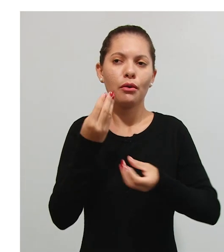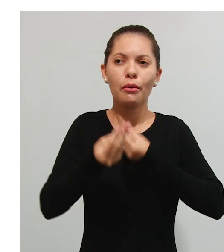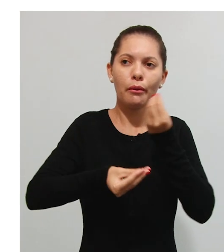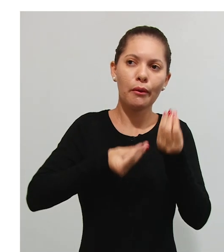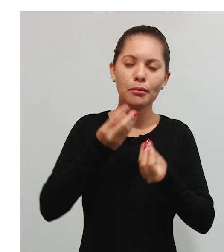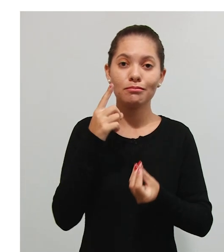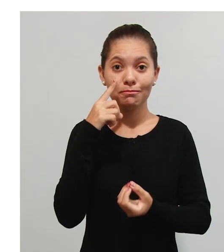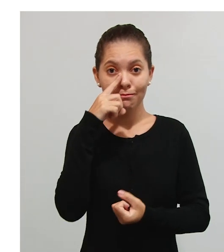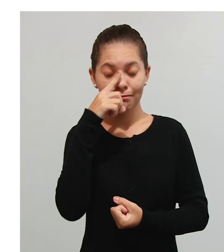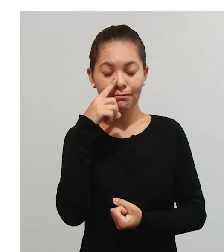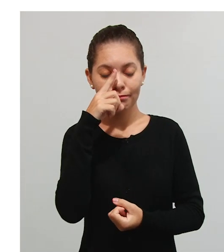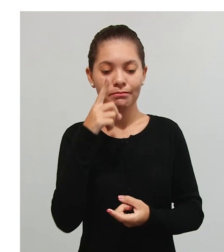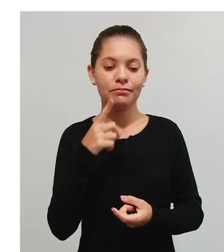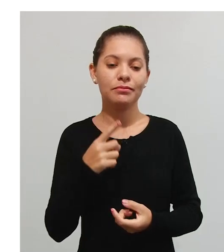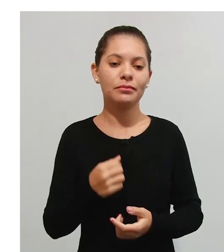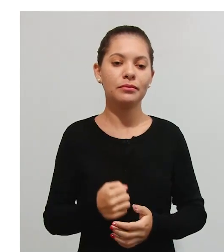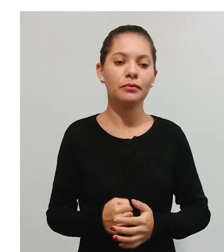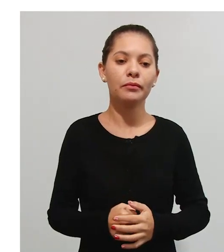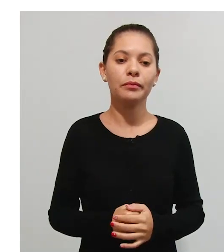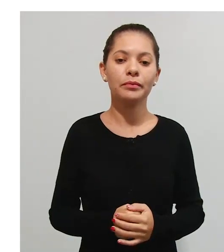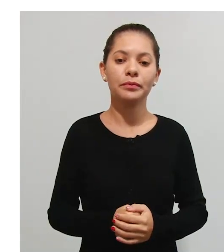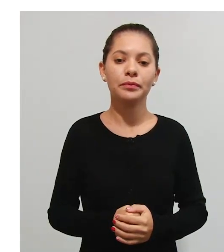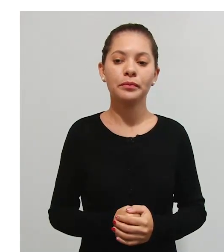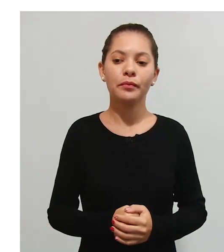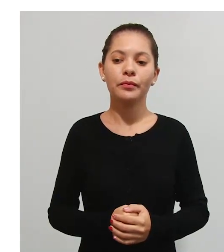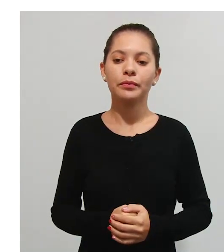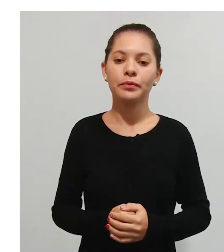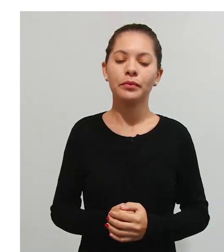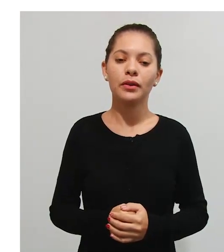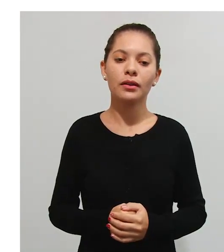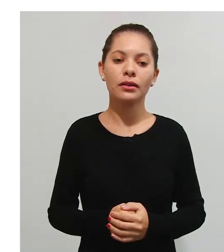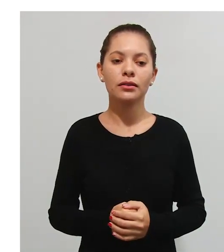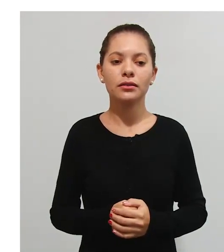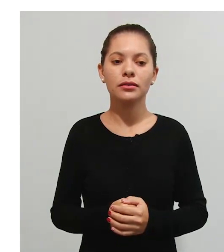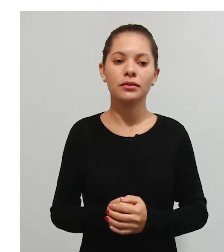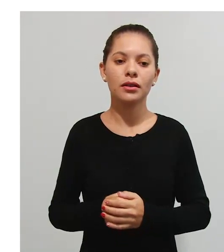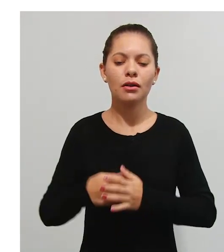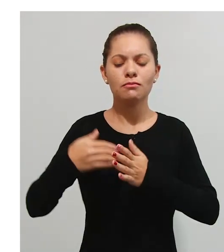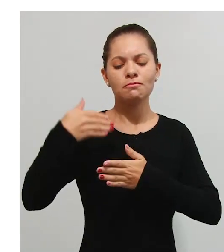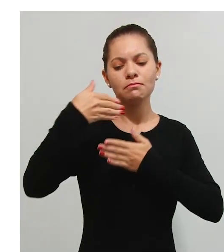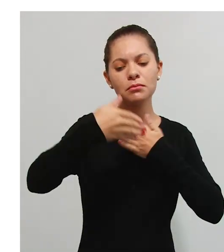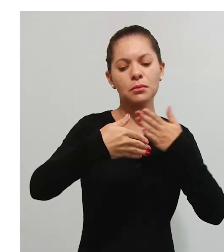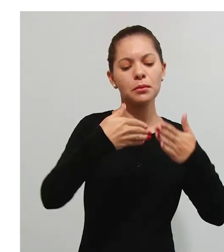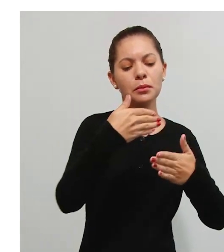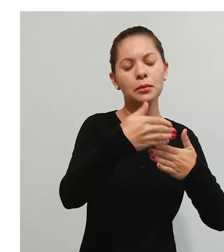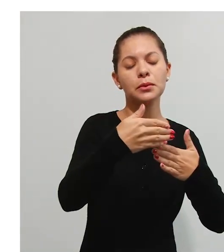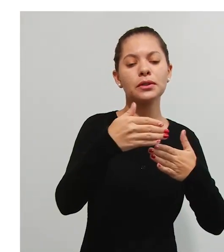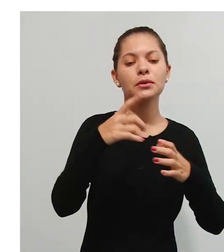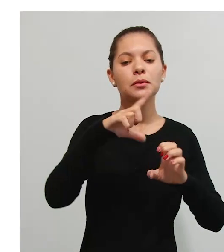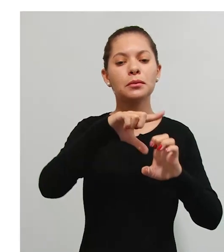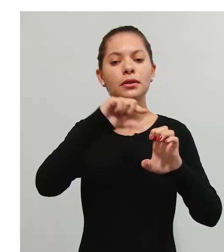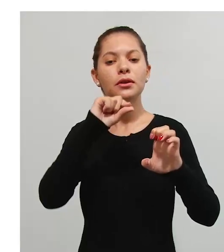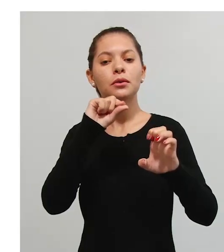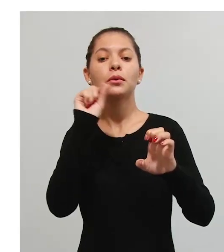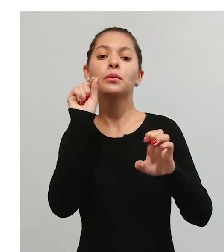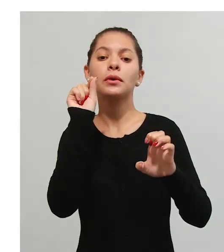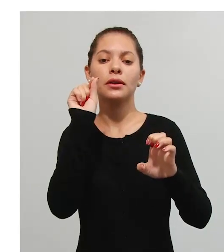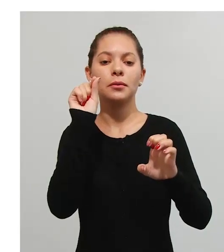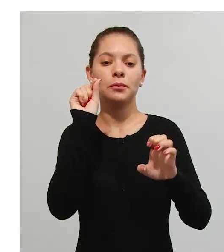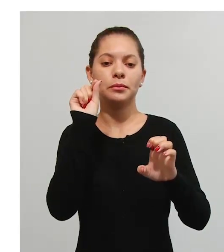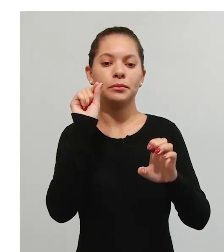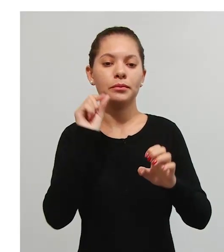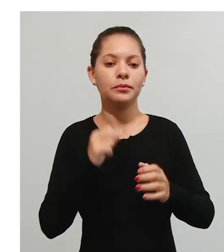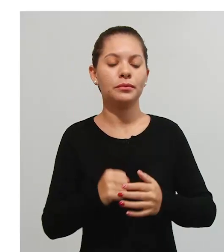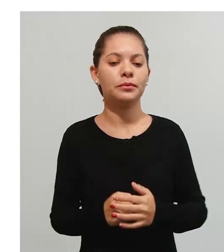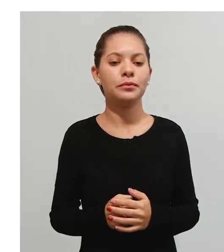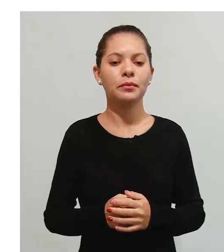com os riscos também. O processo do empreendedor, segundo Dornelas, afirma que